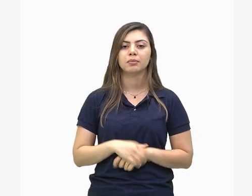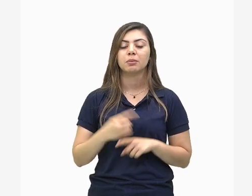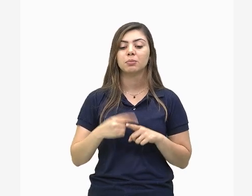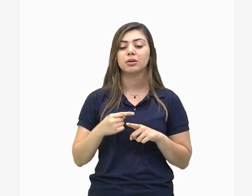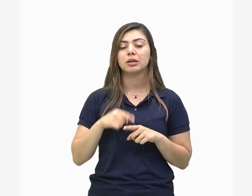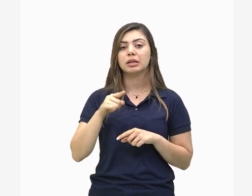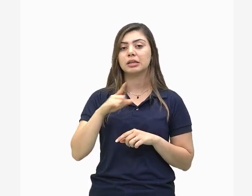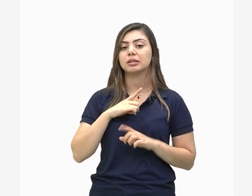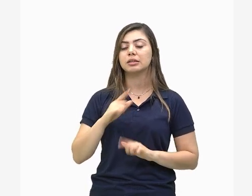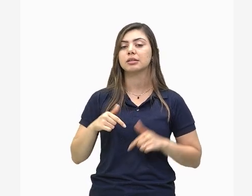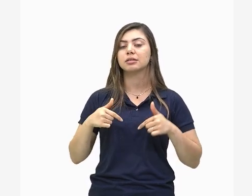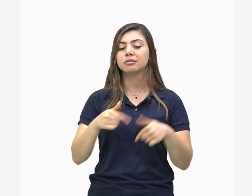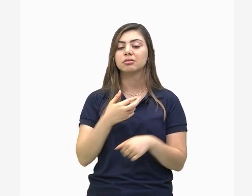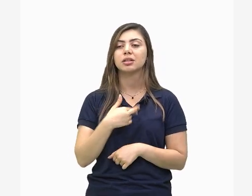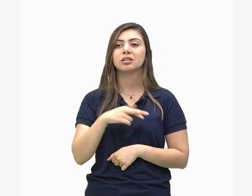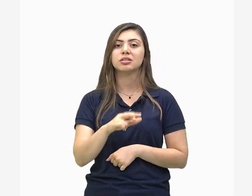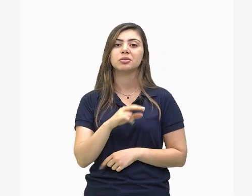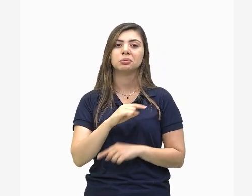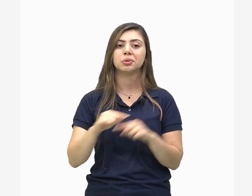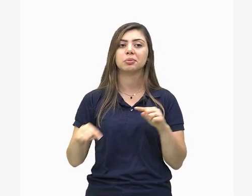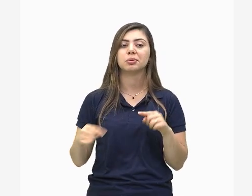praticar sua religião por conta